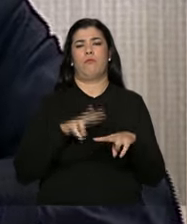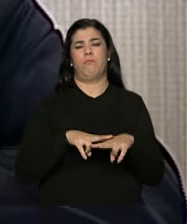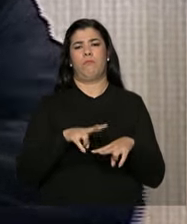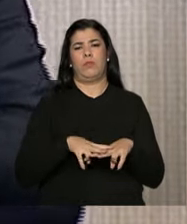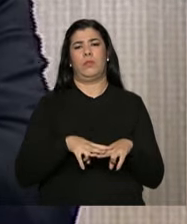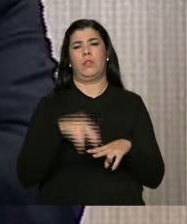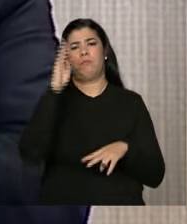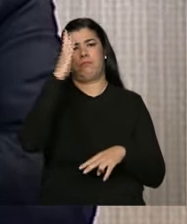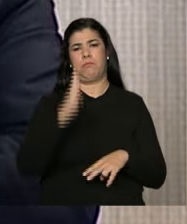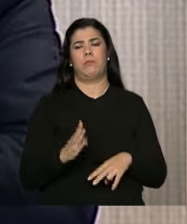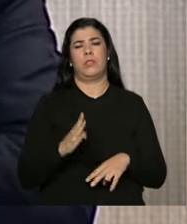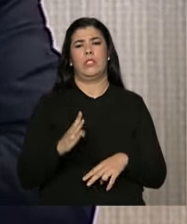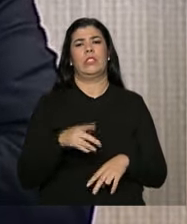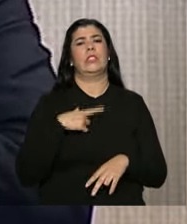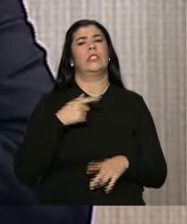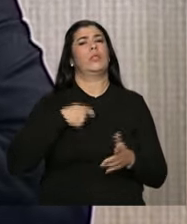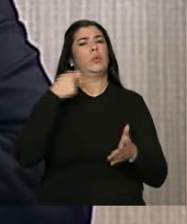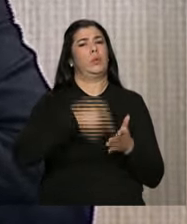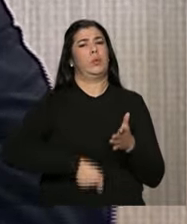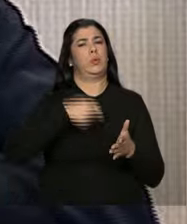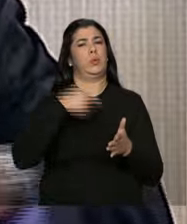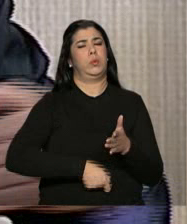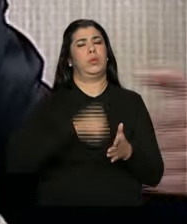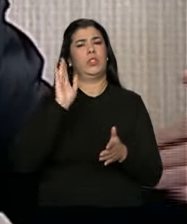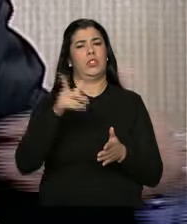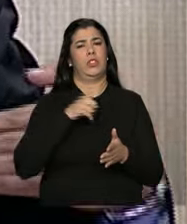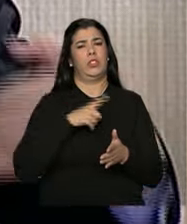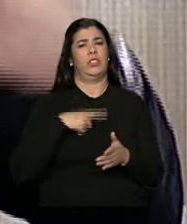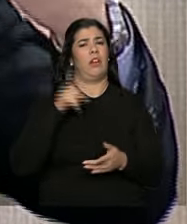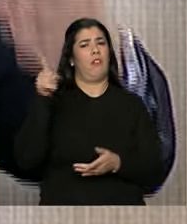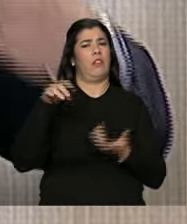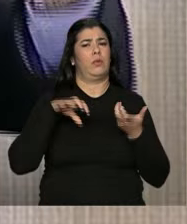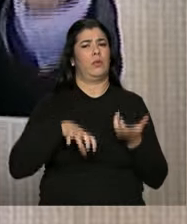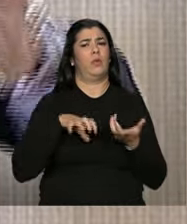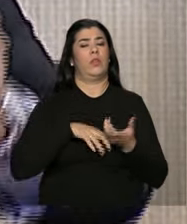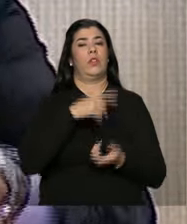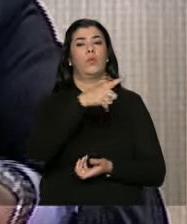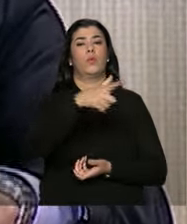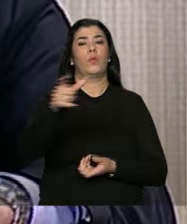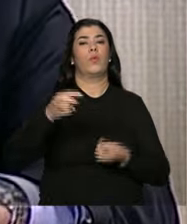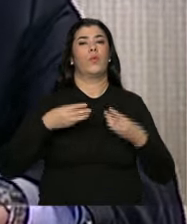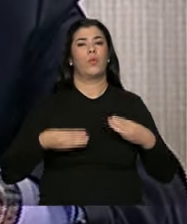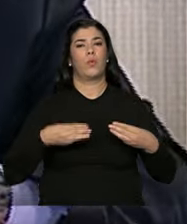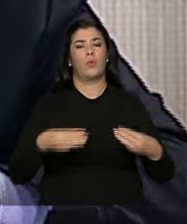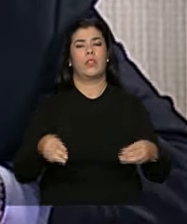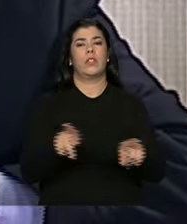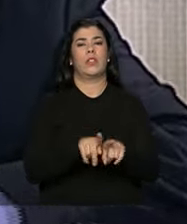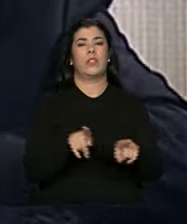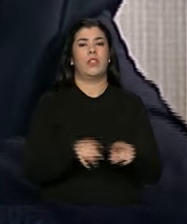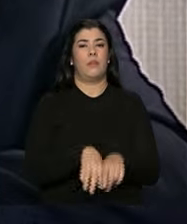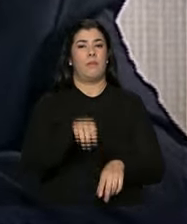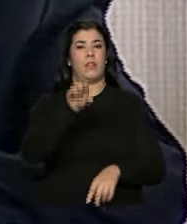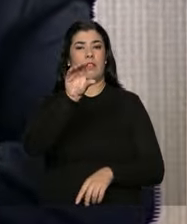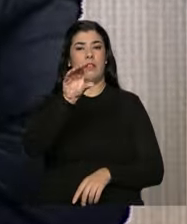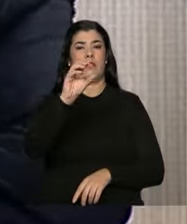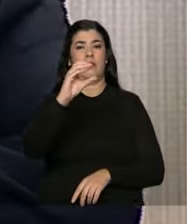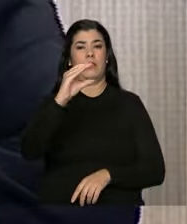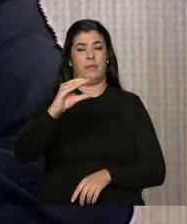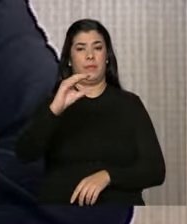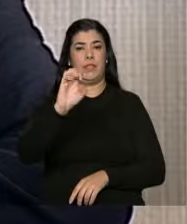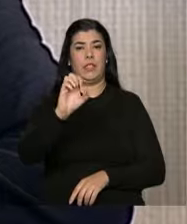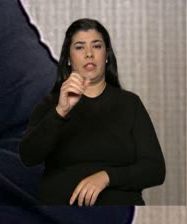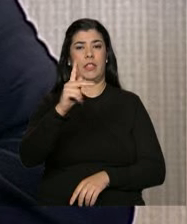tem combatido fortemente esse tema. vários ministérios aqui que tão na mesa e outros como a CEPIR, enfim, tão